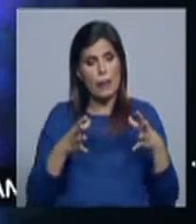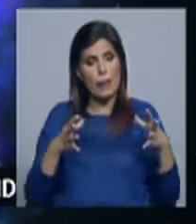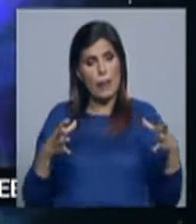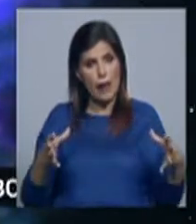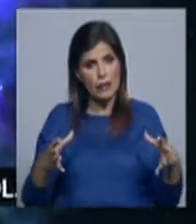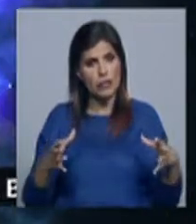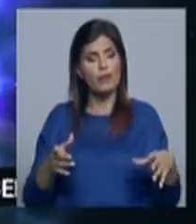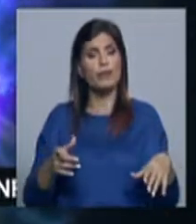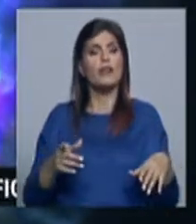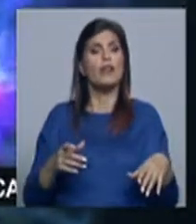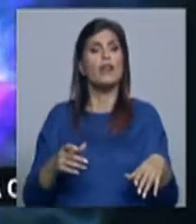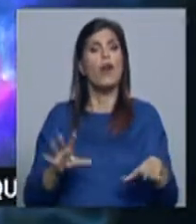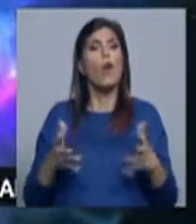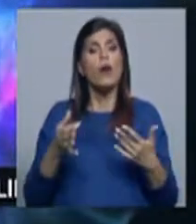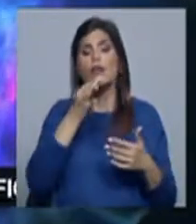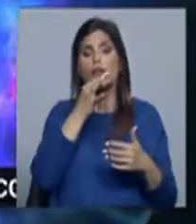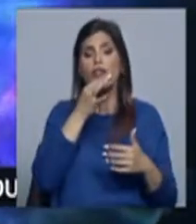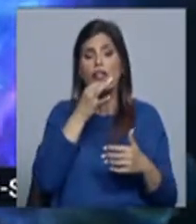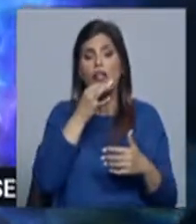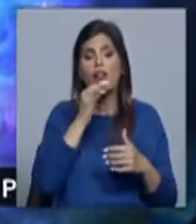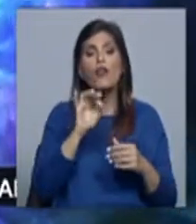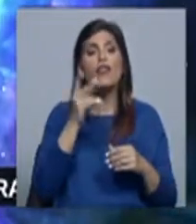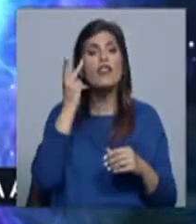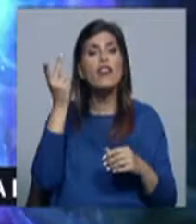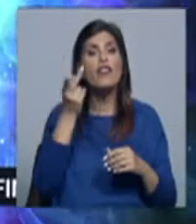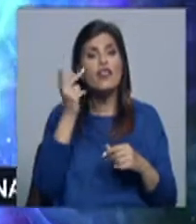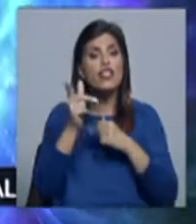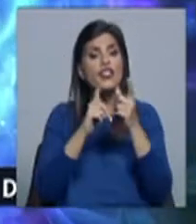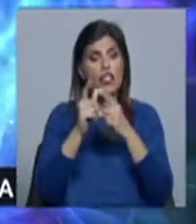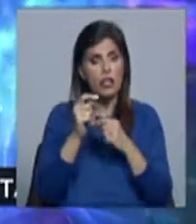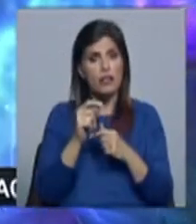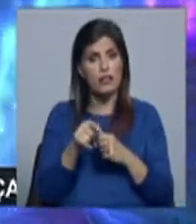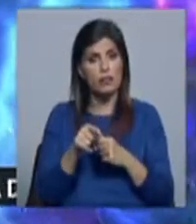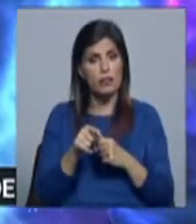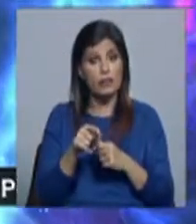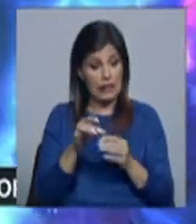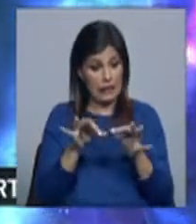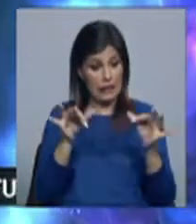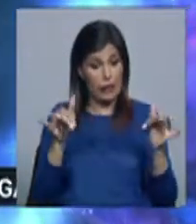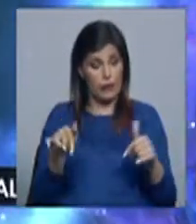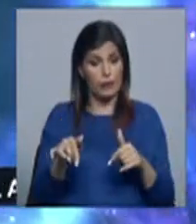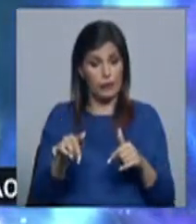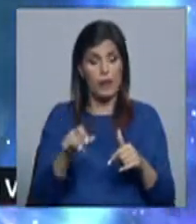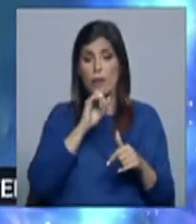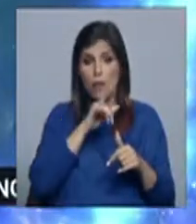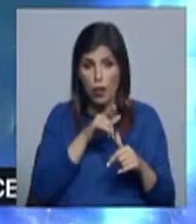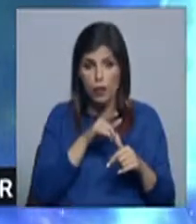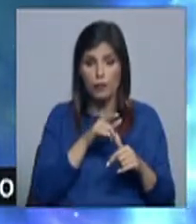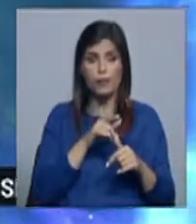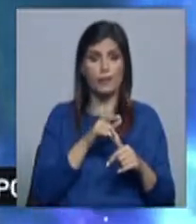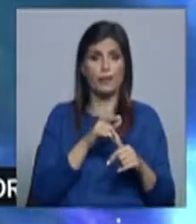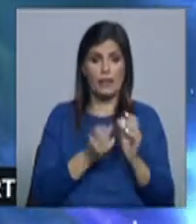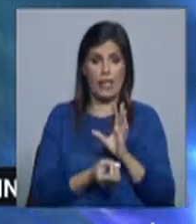e quando estamos a falar do final da vida de estrelas como o nosso Sol, esses detritos podem eventualmente